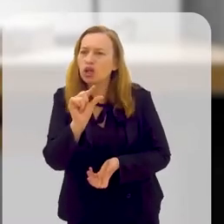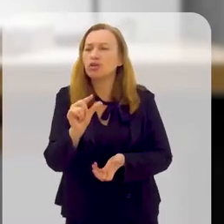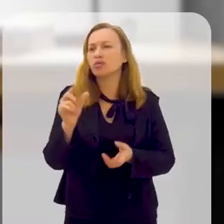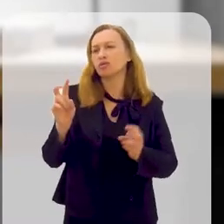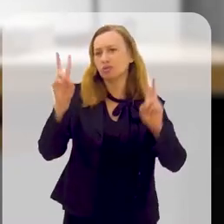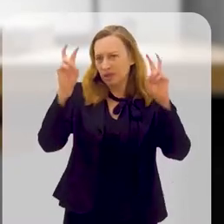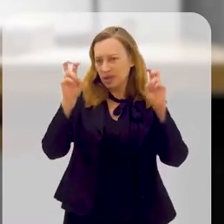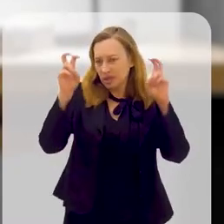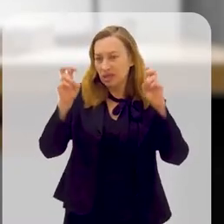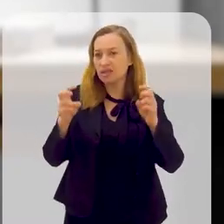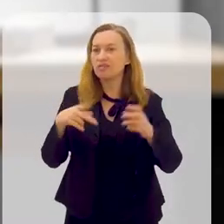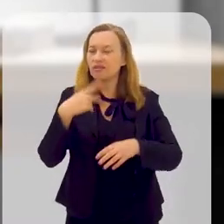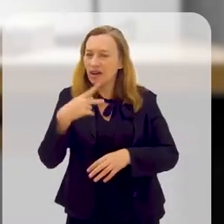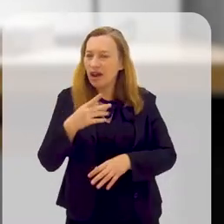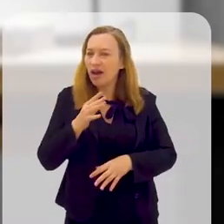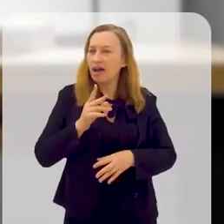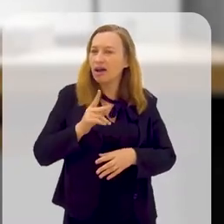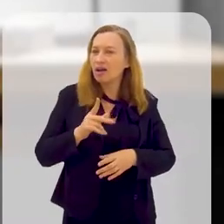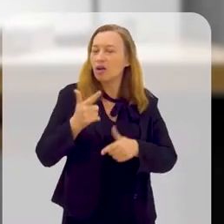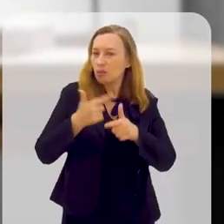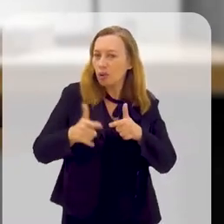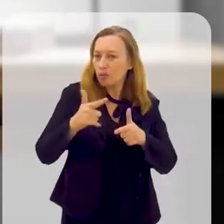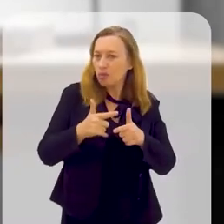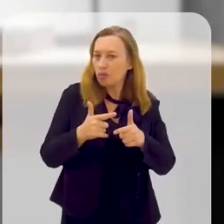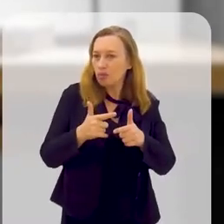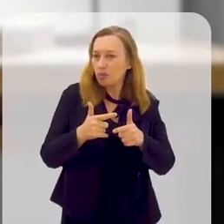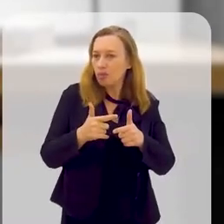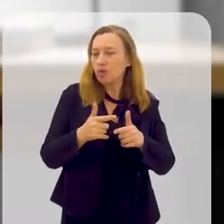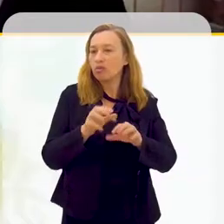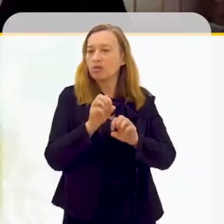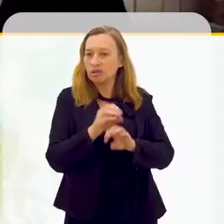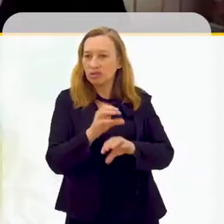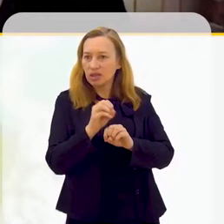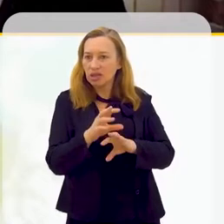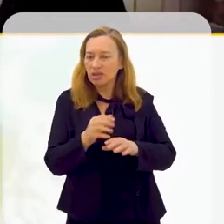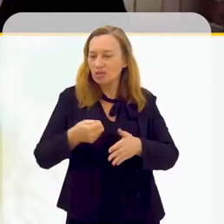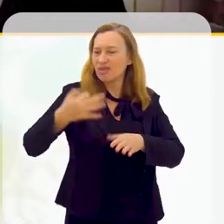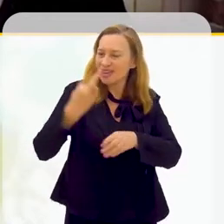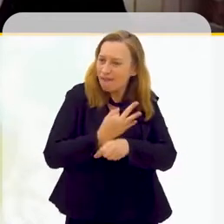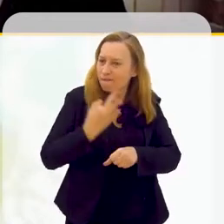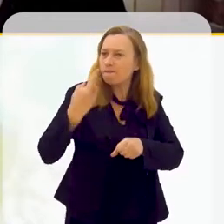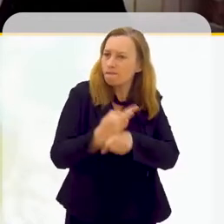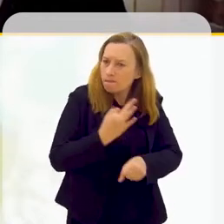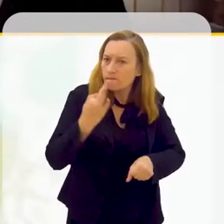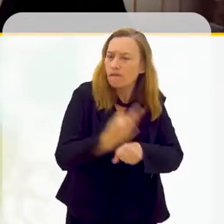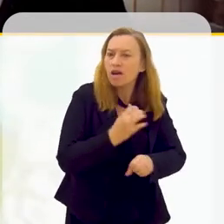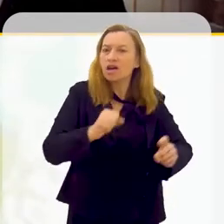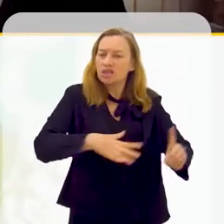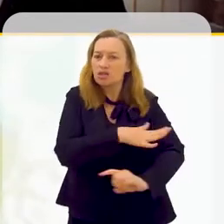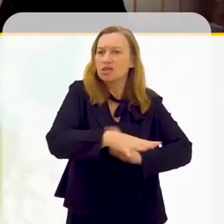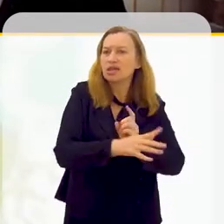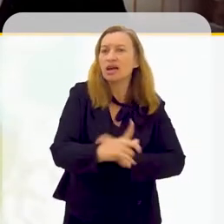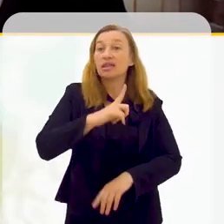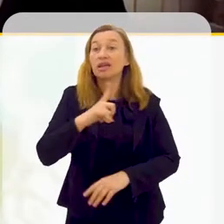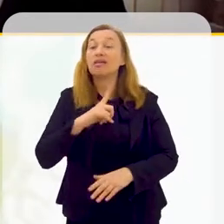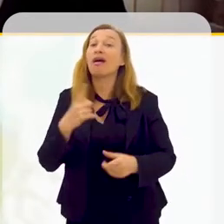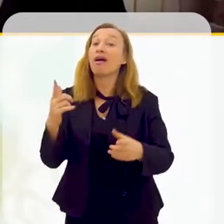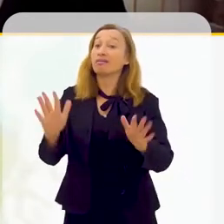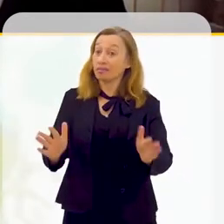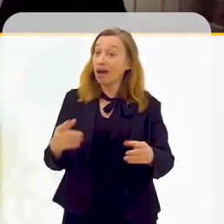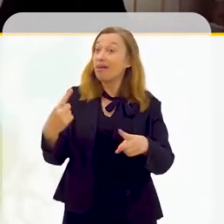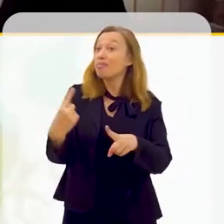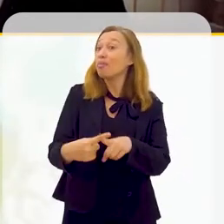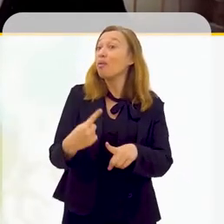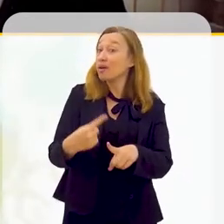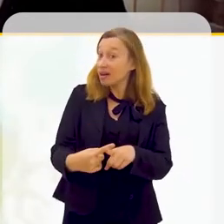um pouquinho a respeito disso porque a gente vai falar insistentemente no programa educação sobre essa resistência que a sociedade tem